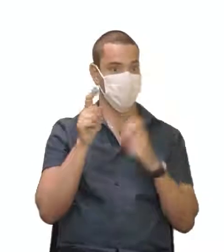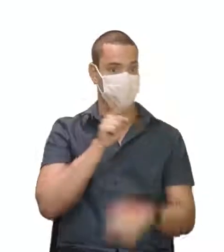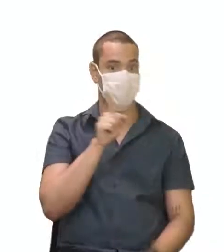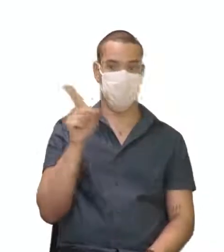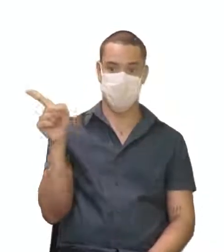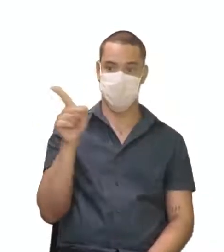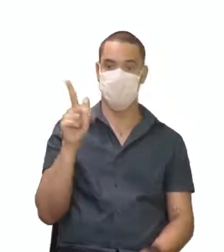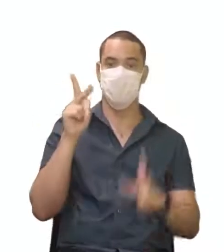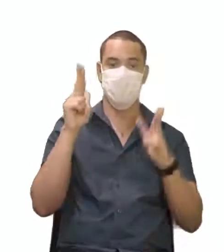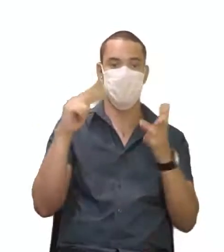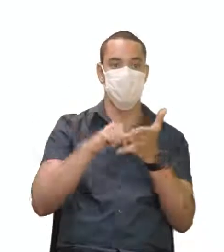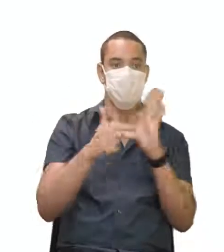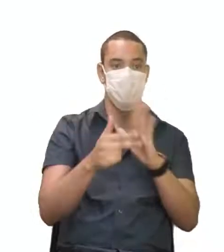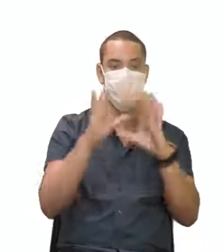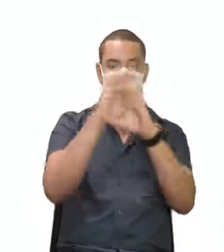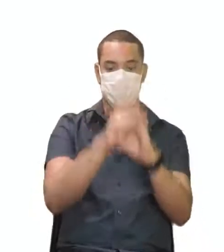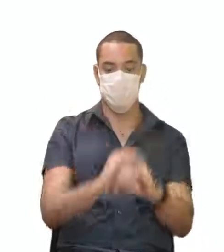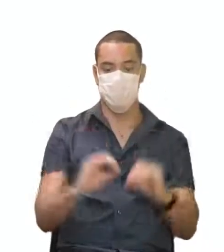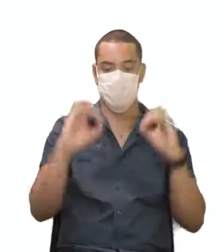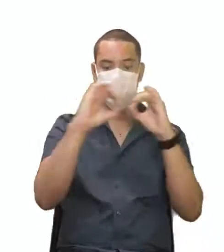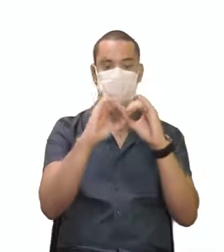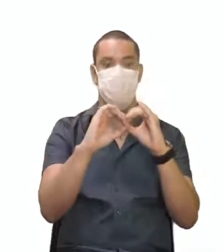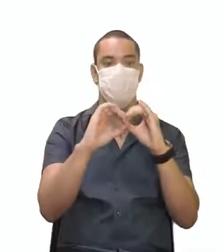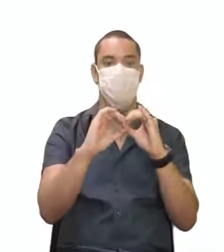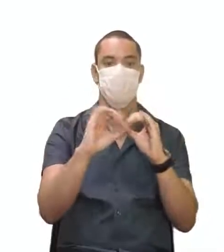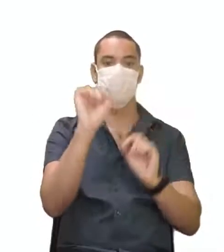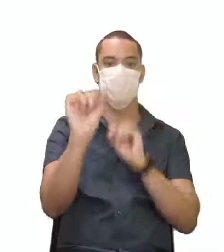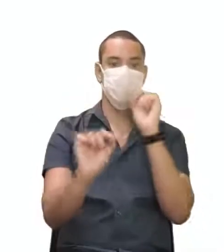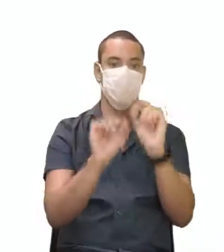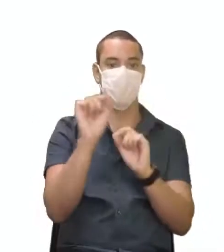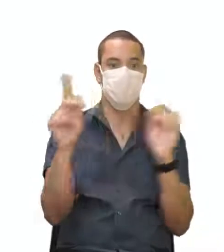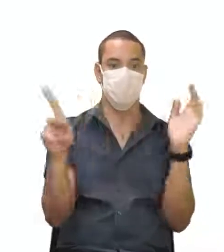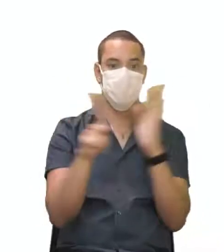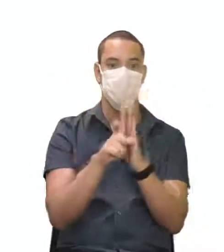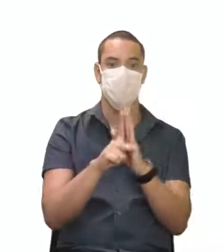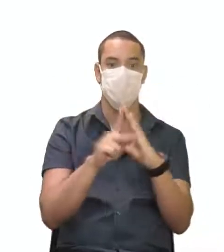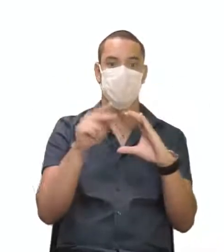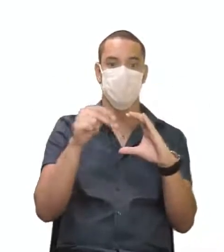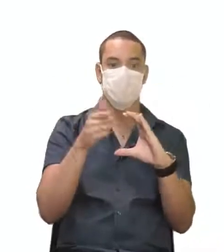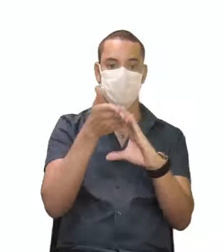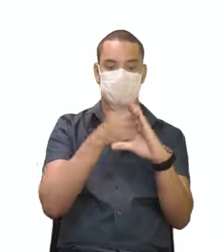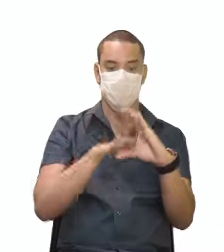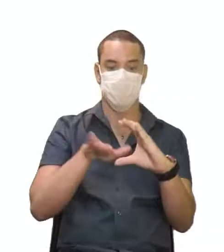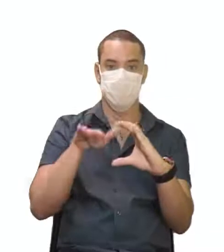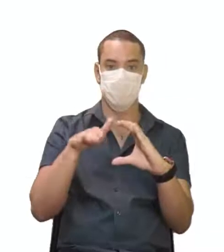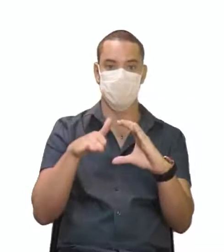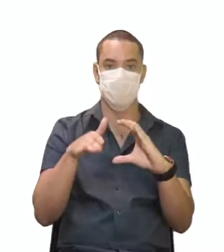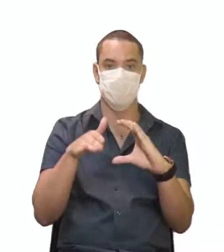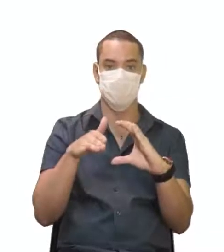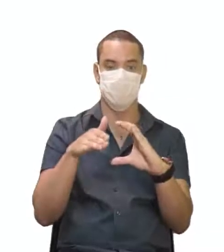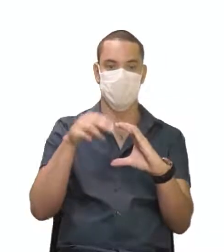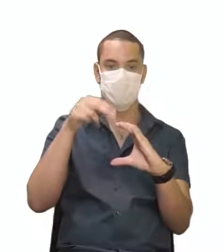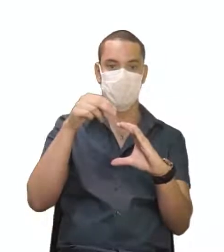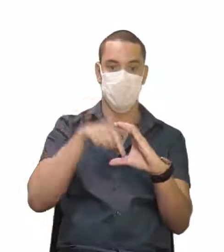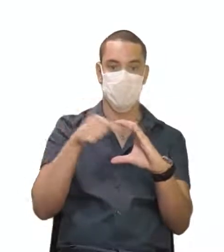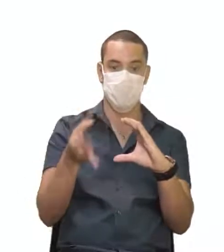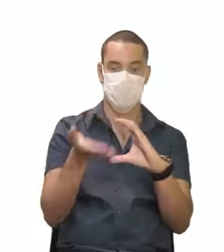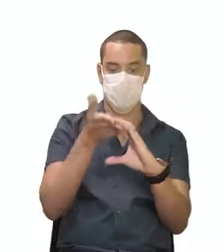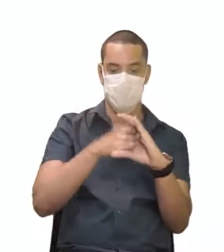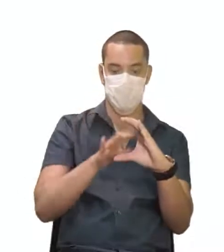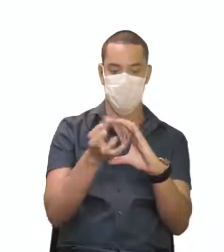citocinese é, na verdade, a divisão de quem? Do citoplasma. Essa divisão pode ter o início já na